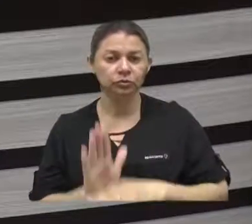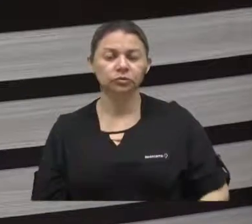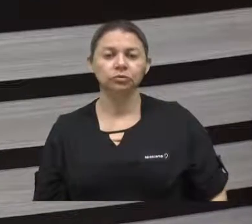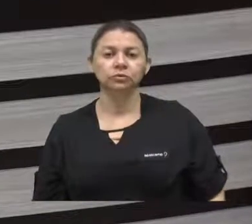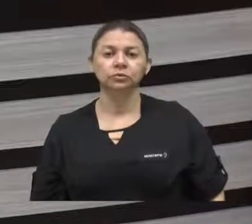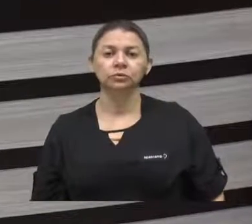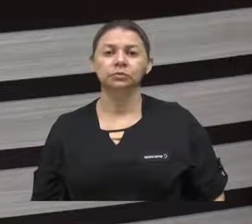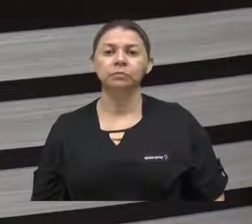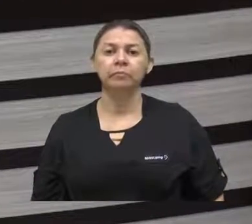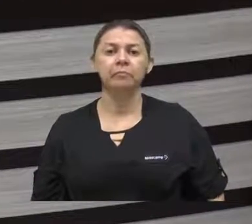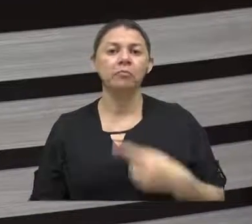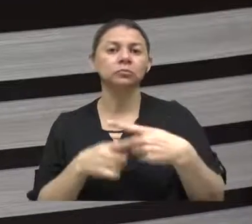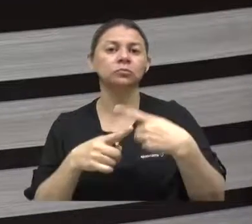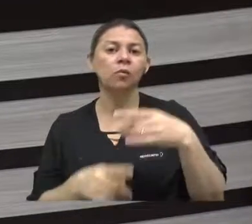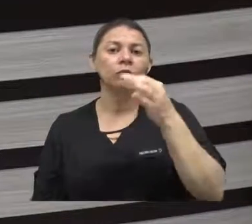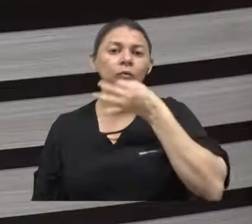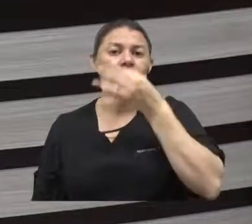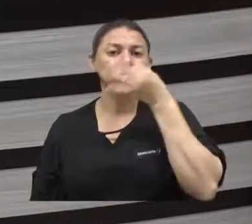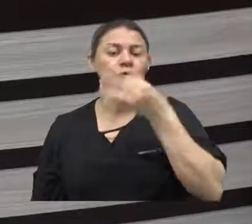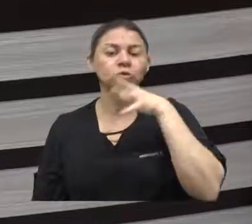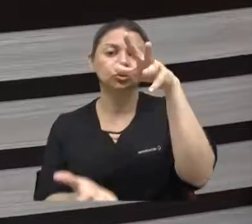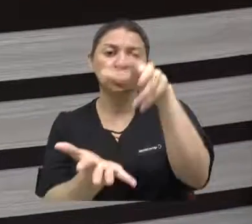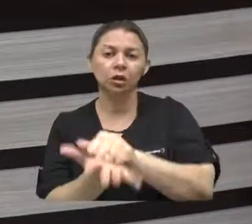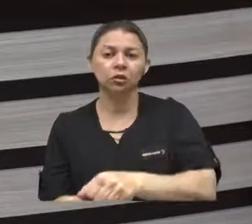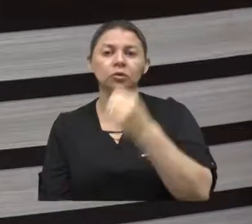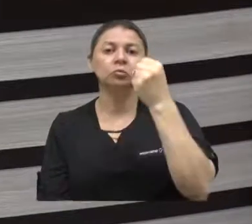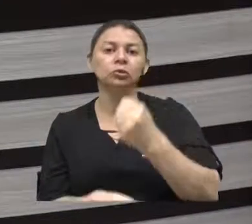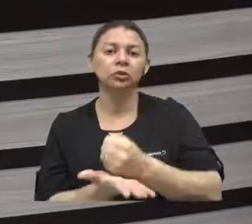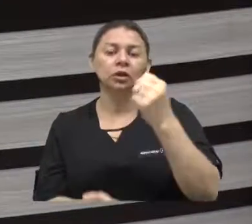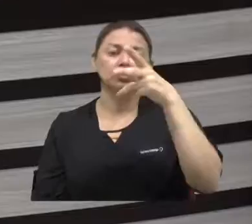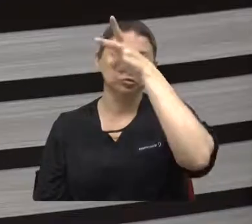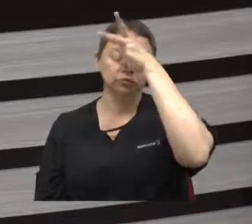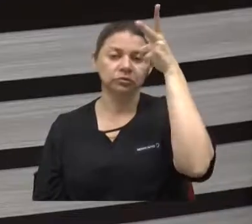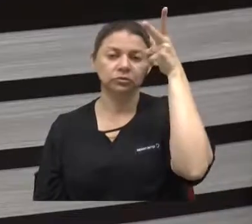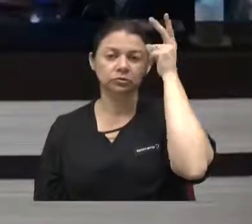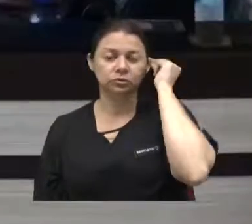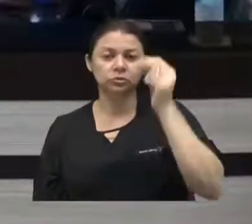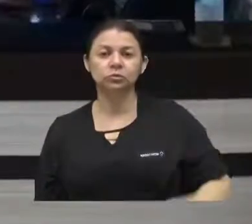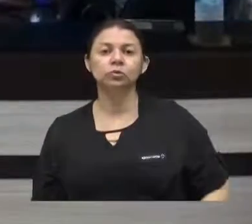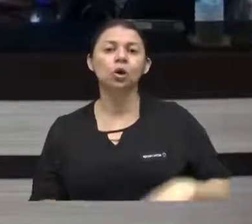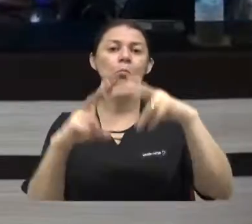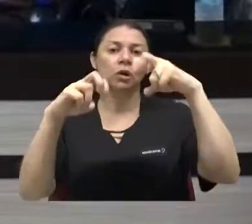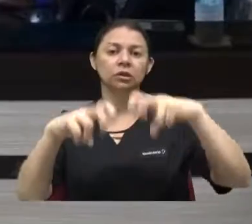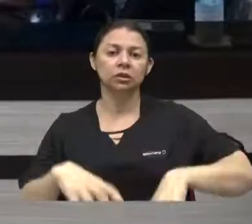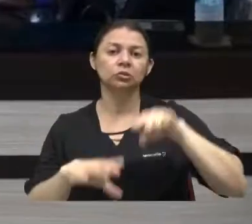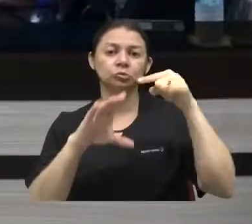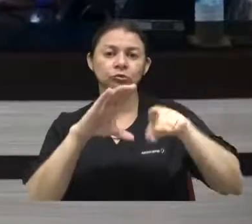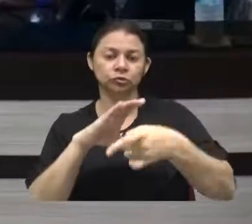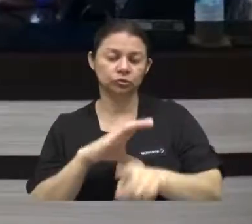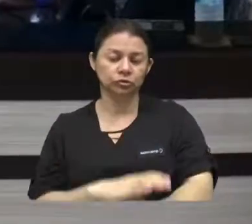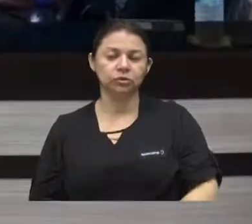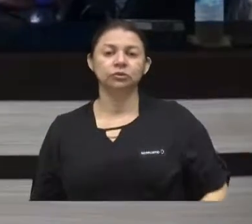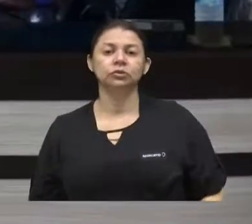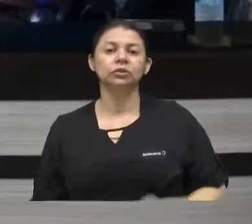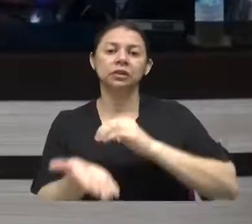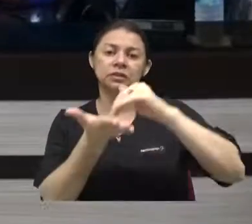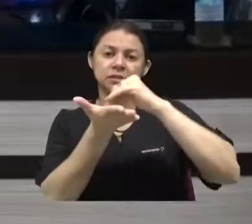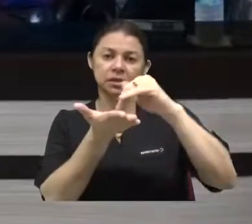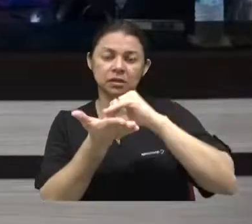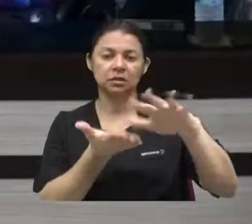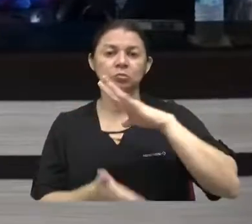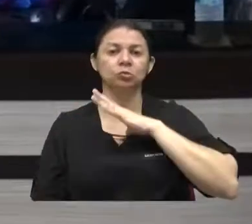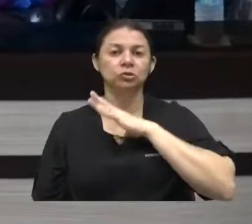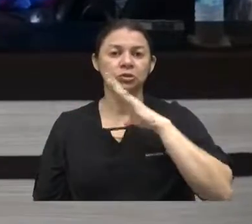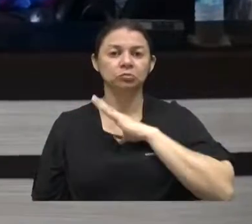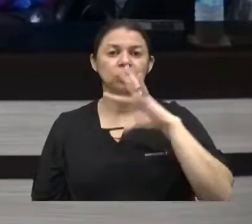assuntos constantes dos requerimentos protocolados nesta Prefeitura Municipal, merecerem uma análise mais apurada por parte das secretarias municipais e